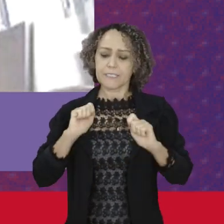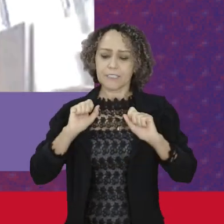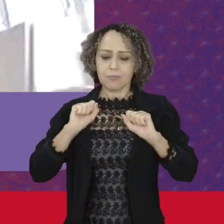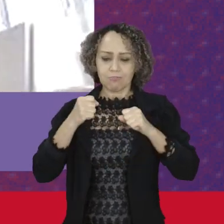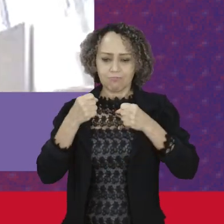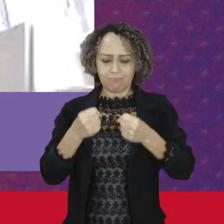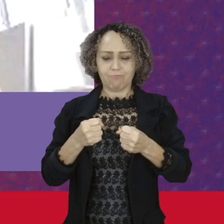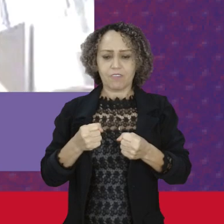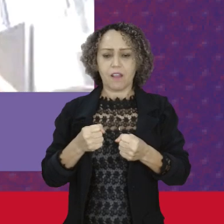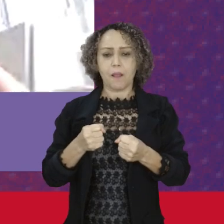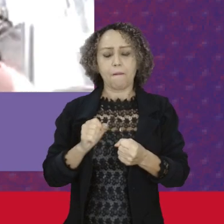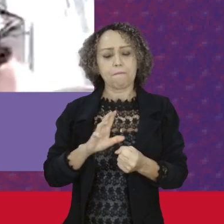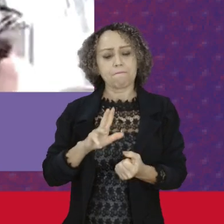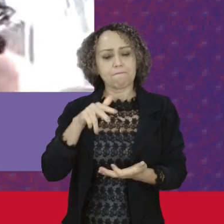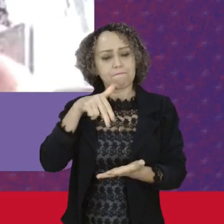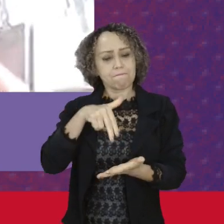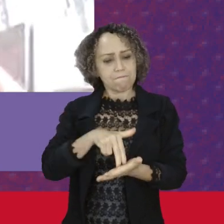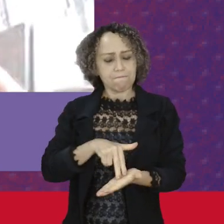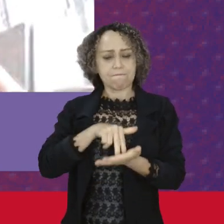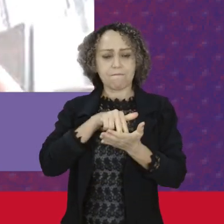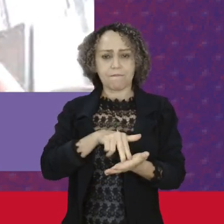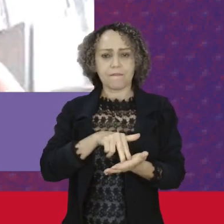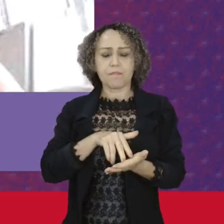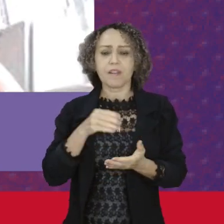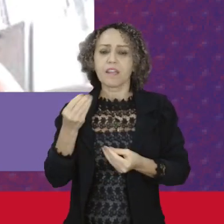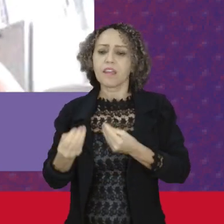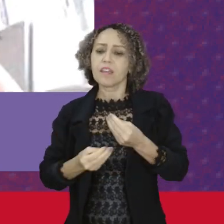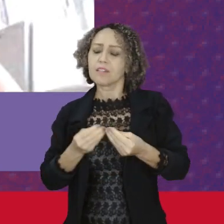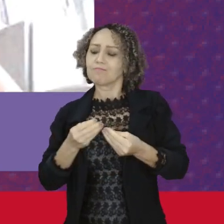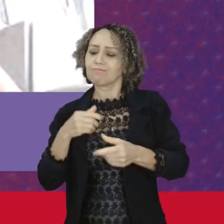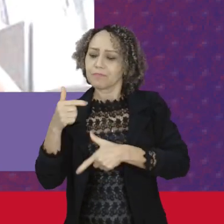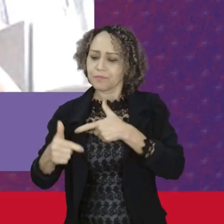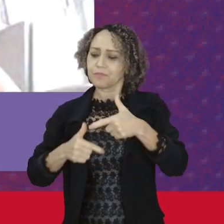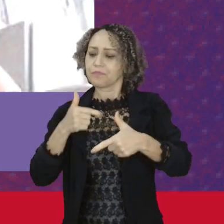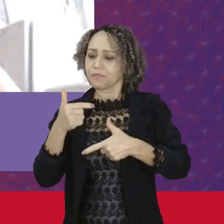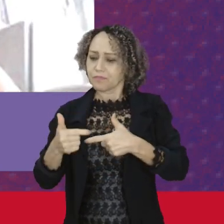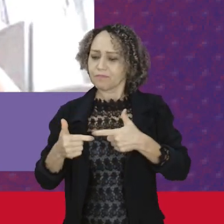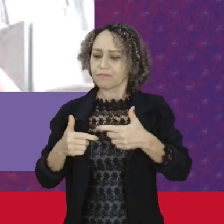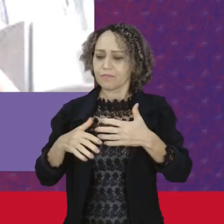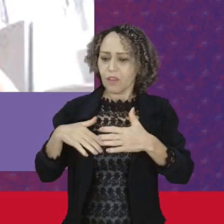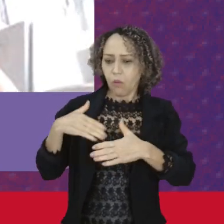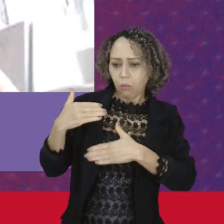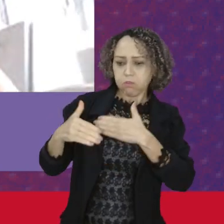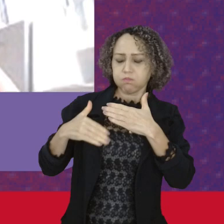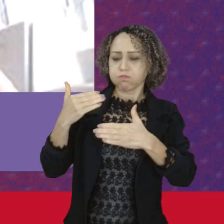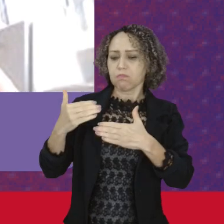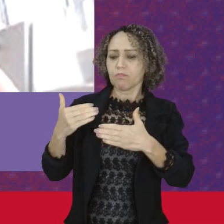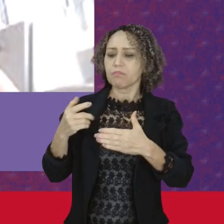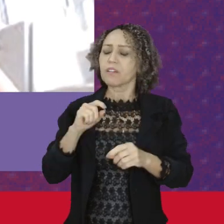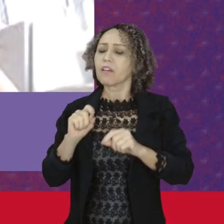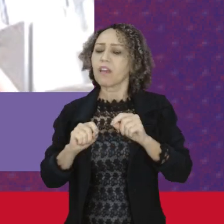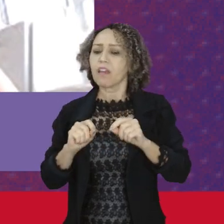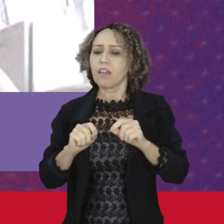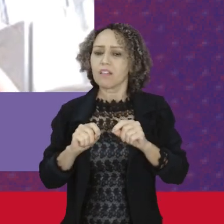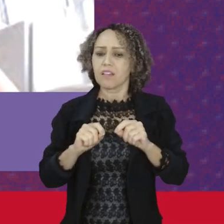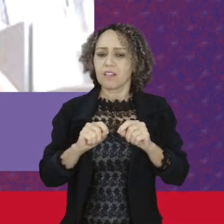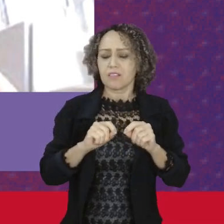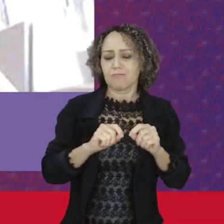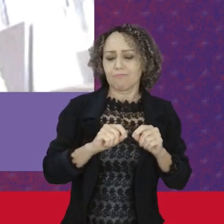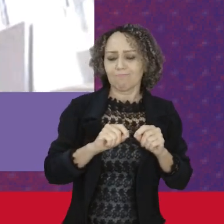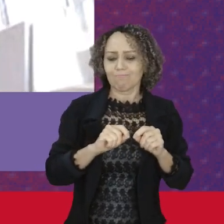ou abrir novos espaços ou transformar o jeito que as coisas são